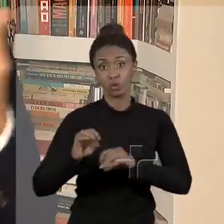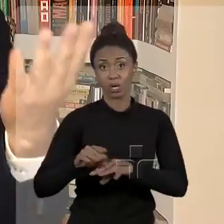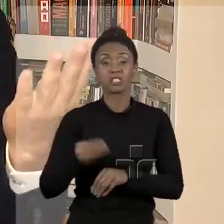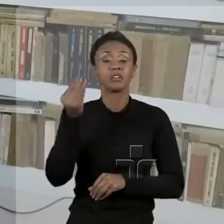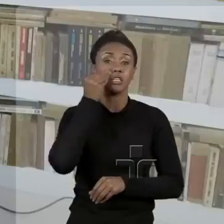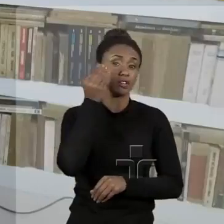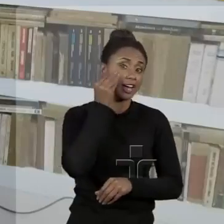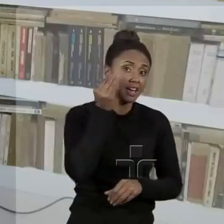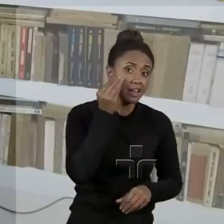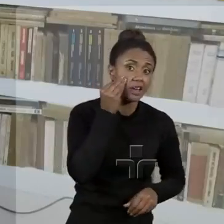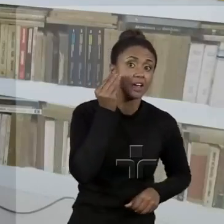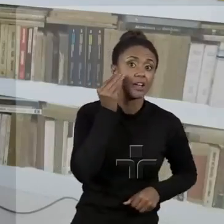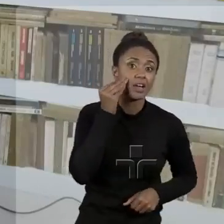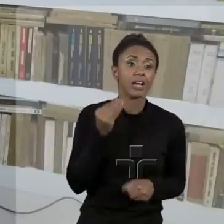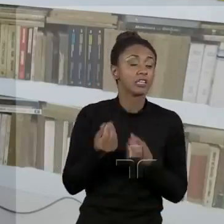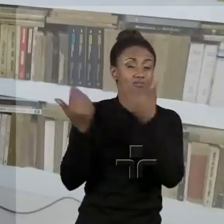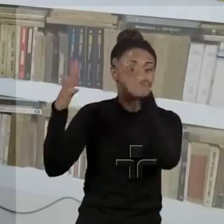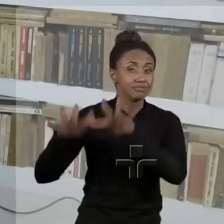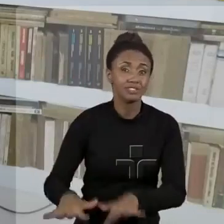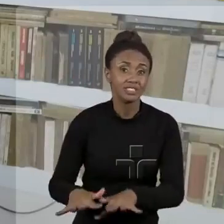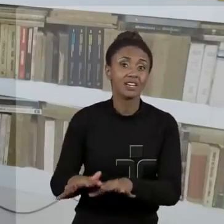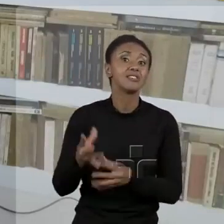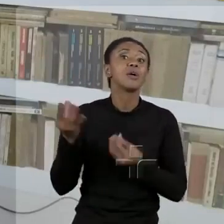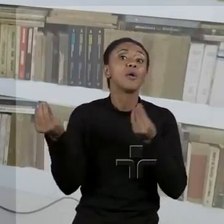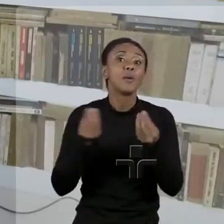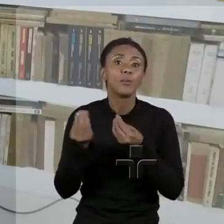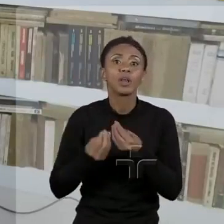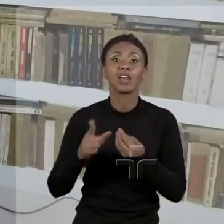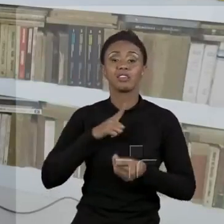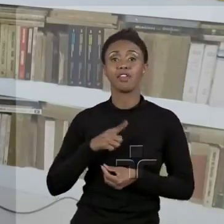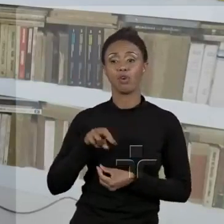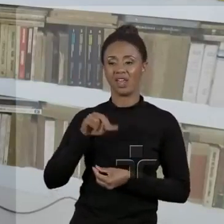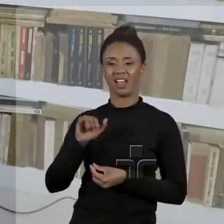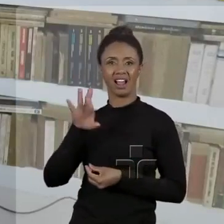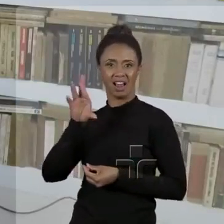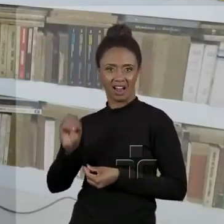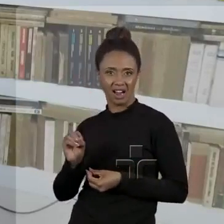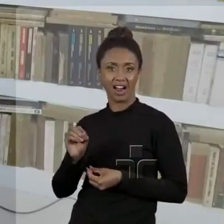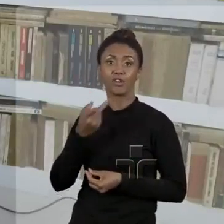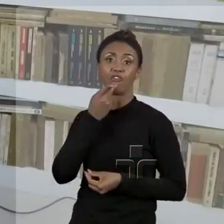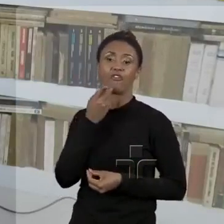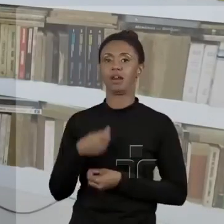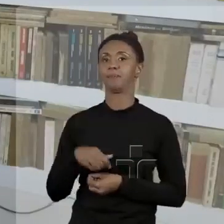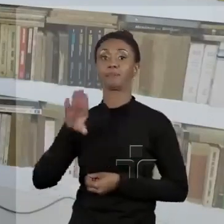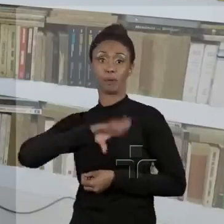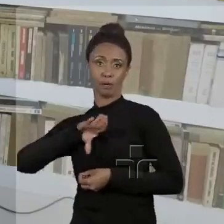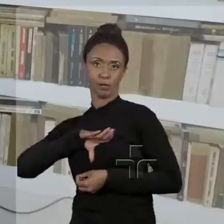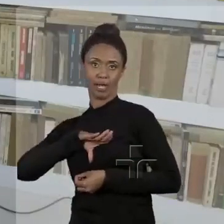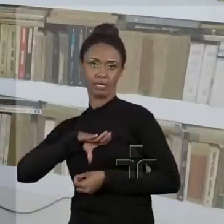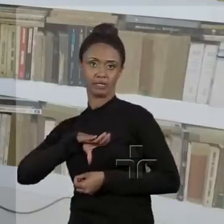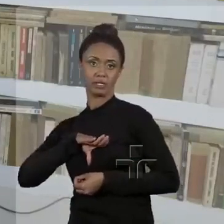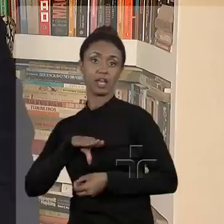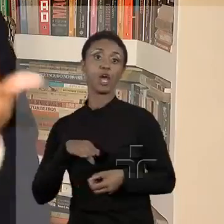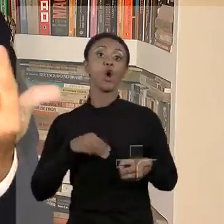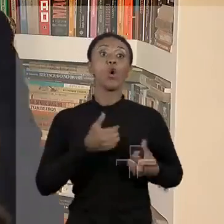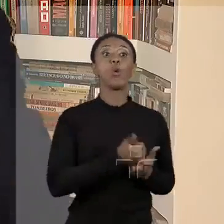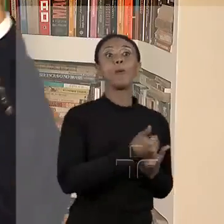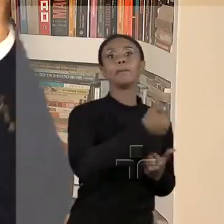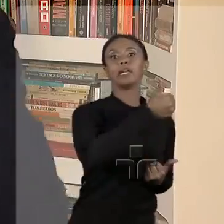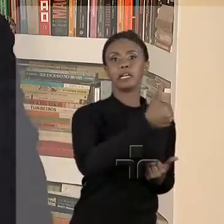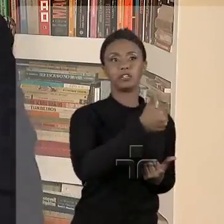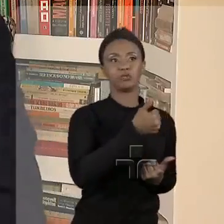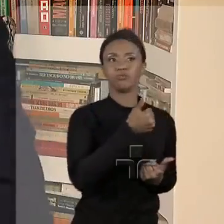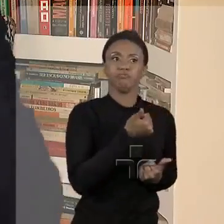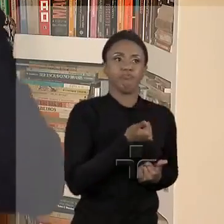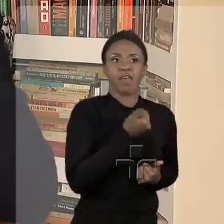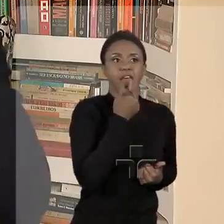desastre. Weintraub, a única diferença em relação ao Ricardo Vélez é que ele fala português, o ministro da Educação anterior falava uma língua que não era